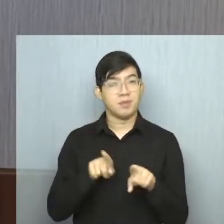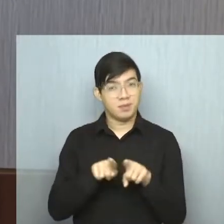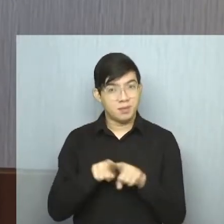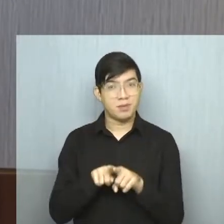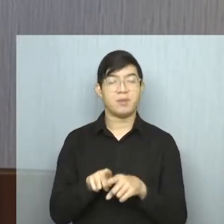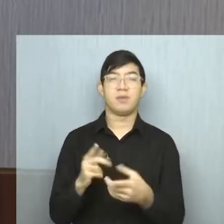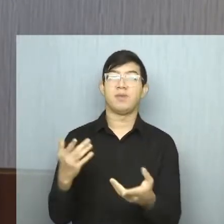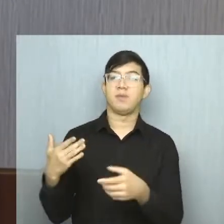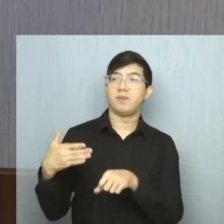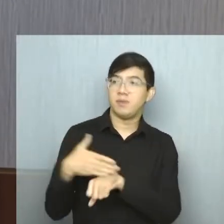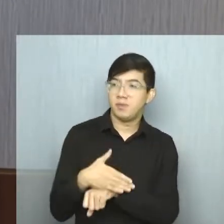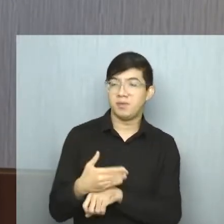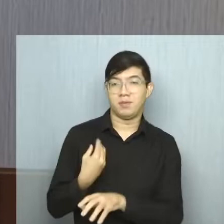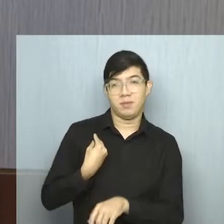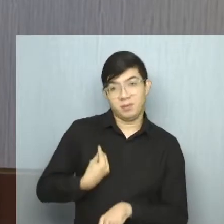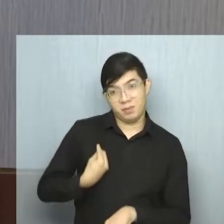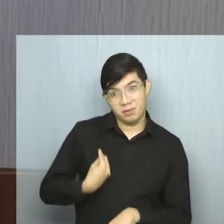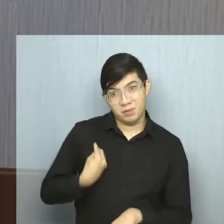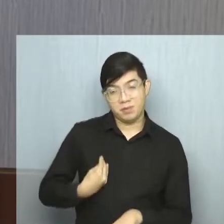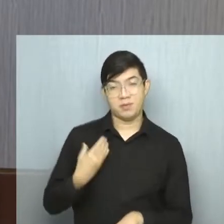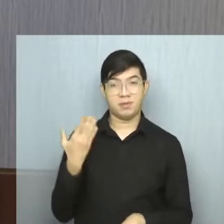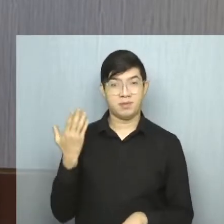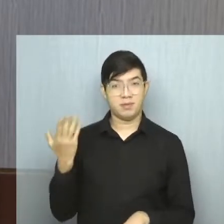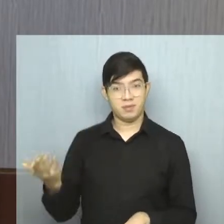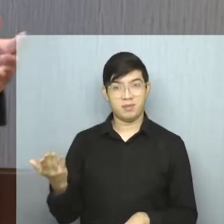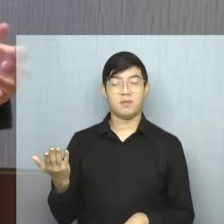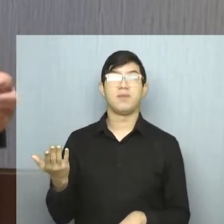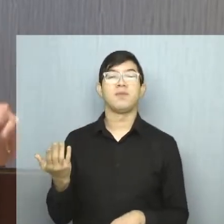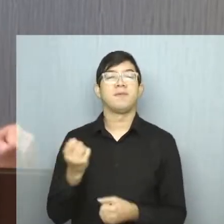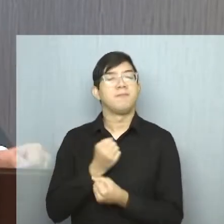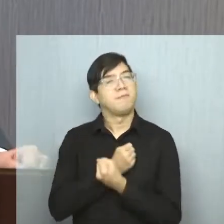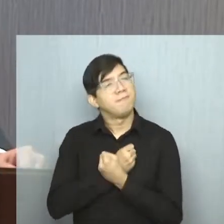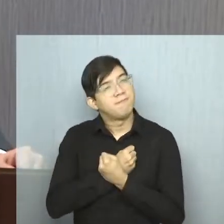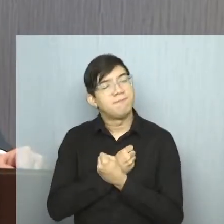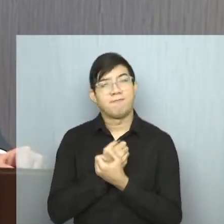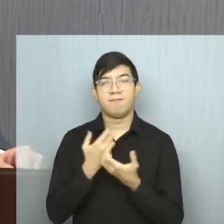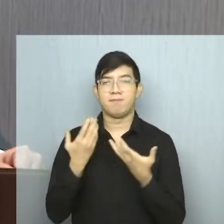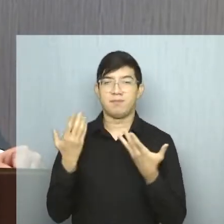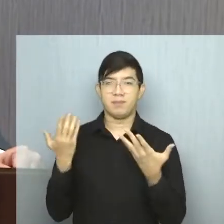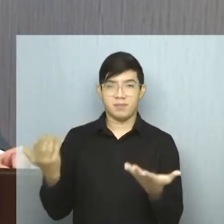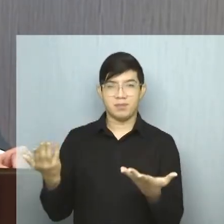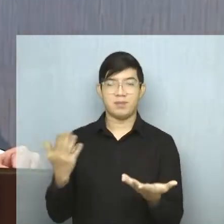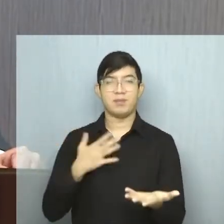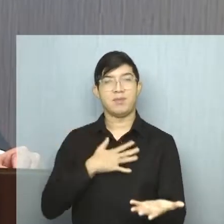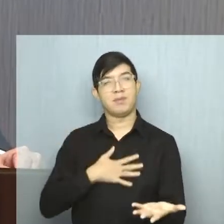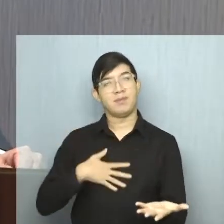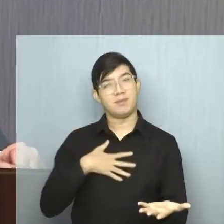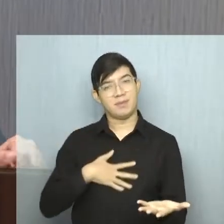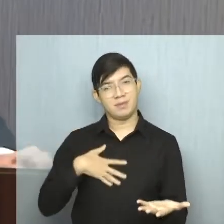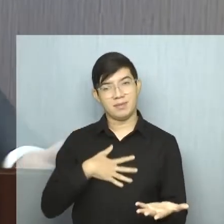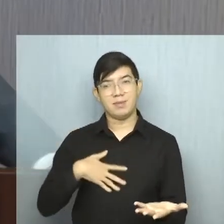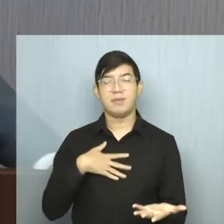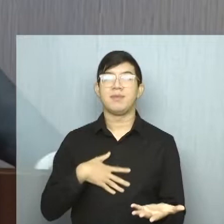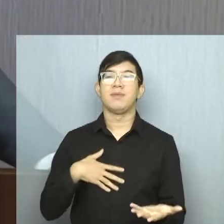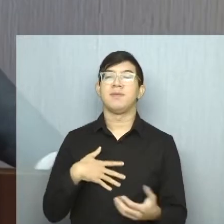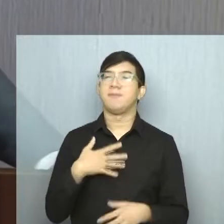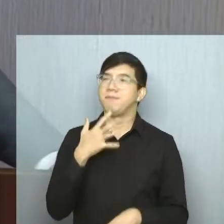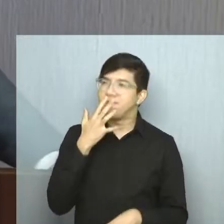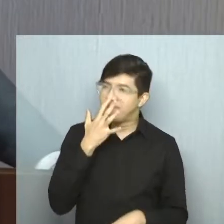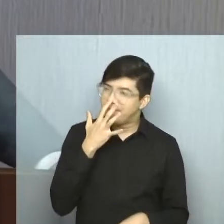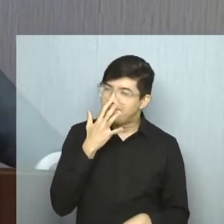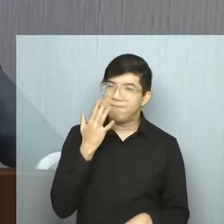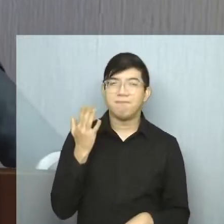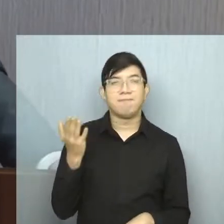presença, e eu quero aqui já deixar aqui o meu abraço, dizer da minha alegria, da minha admiração